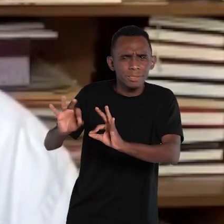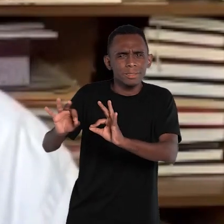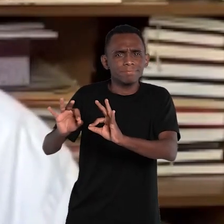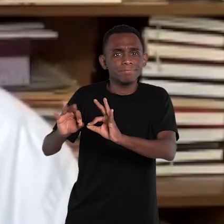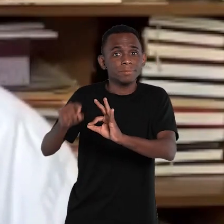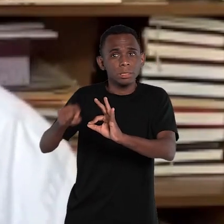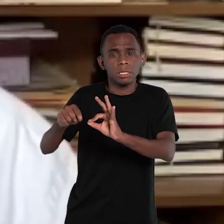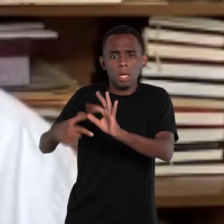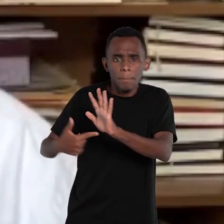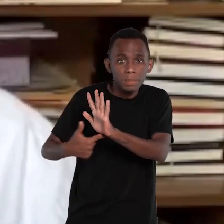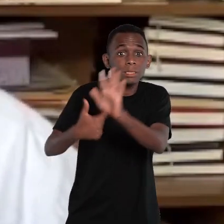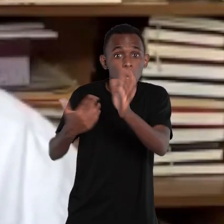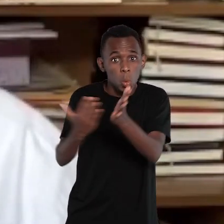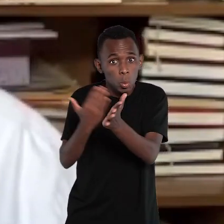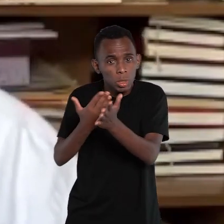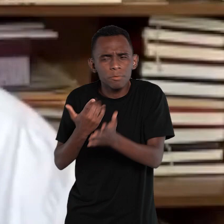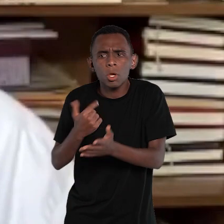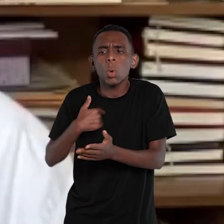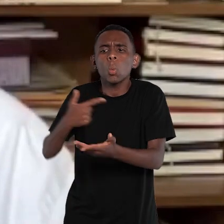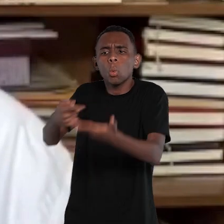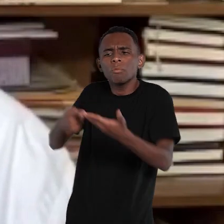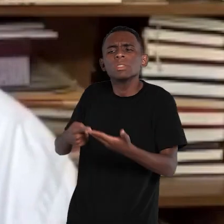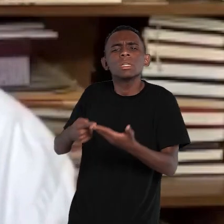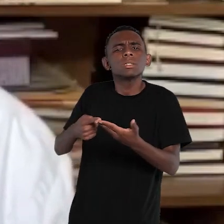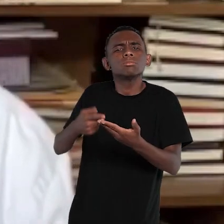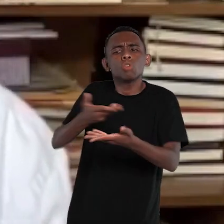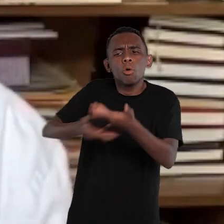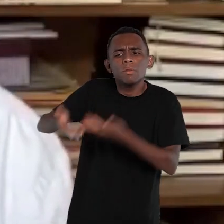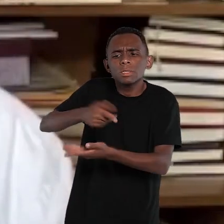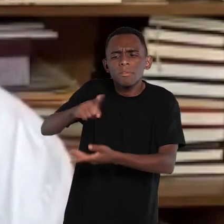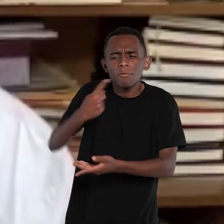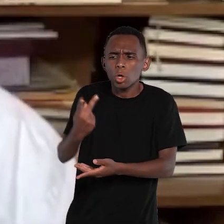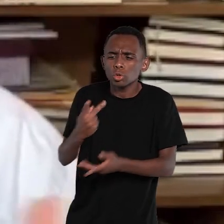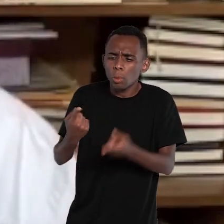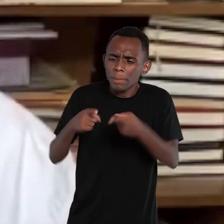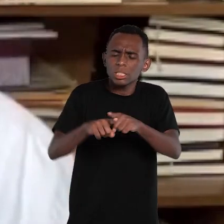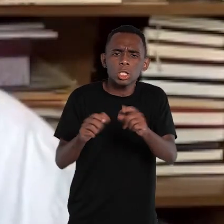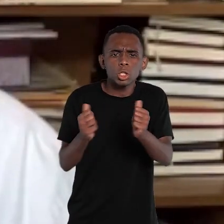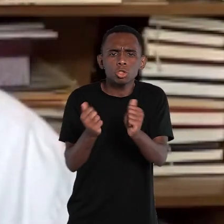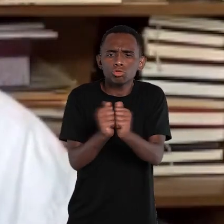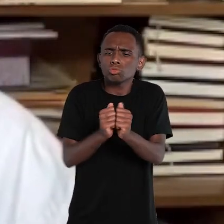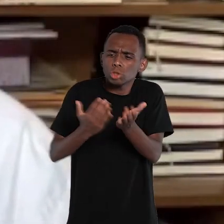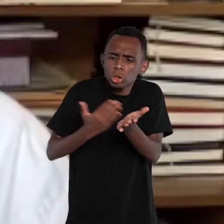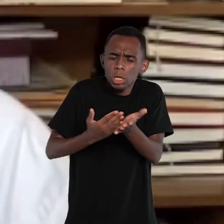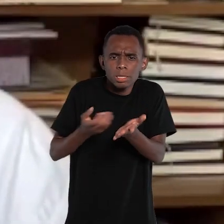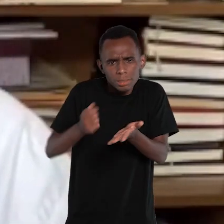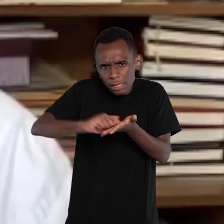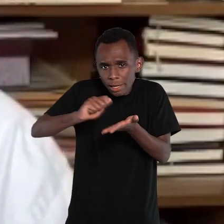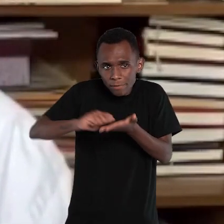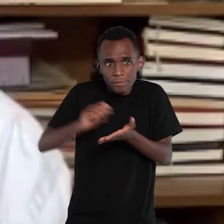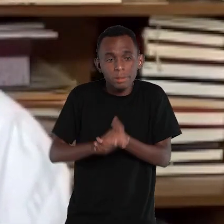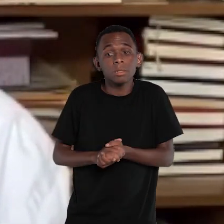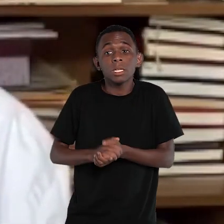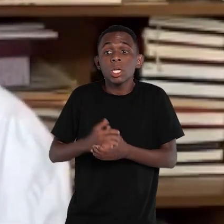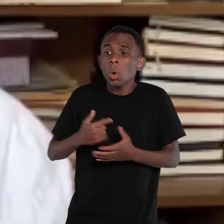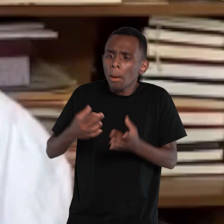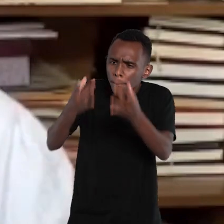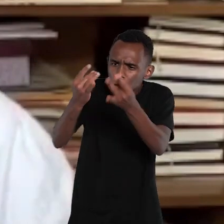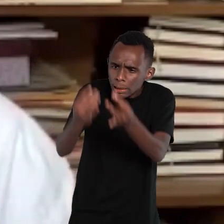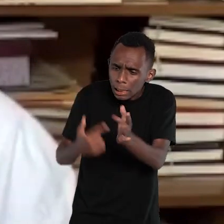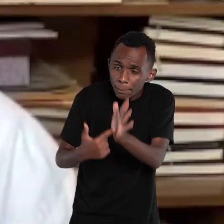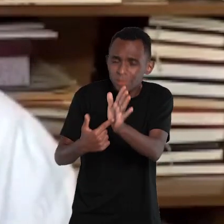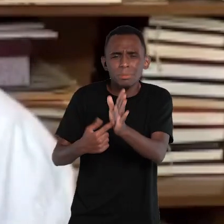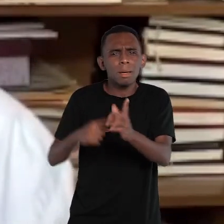Acidente. E no lançamento do Joca, eu falei, vamos fazer um livro junto. E no ano seguinte eu entreguei para ele as narrativas do Faroestes. Por